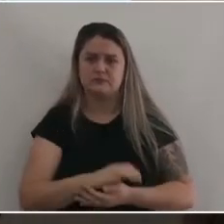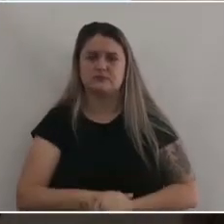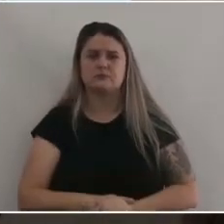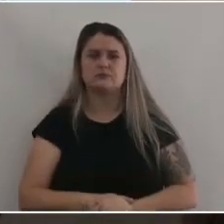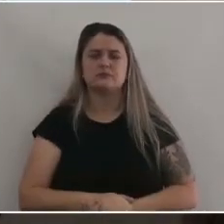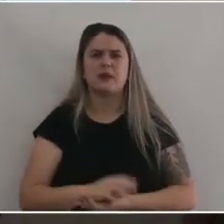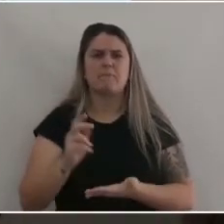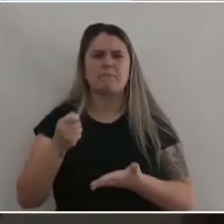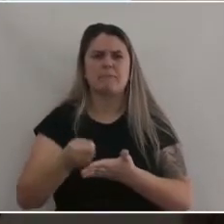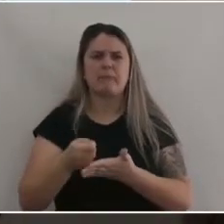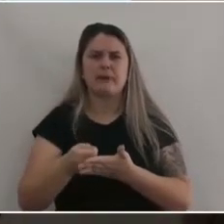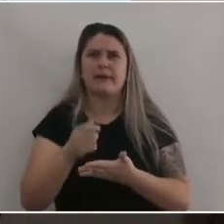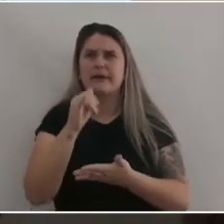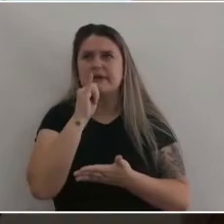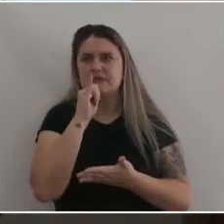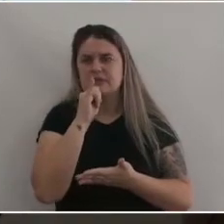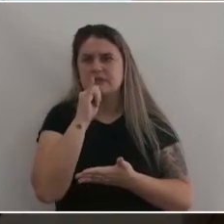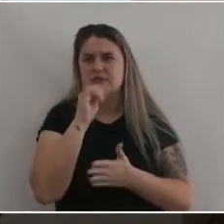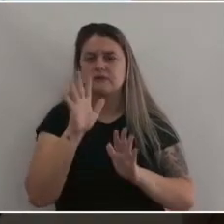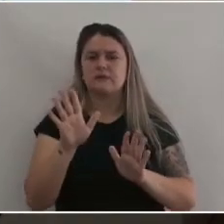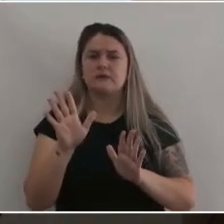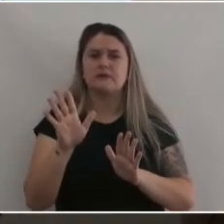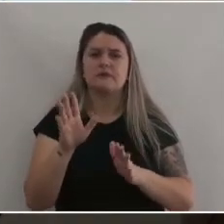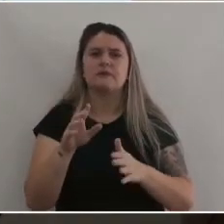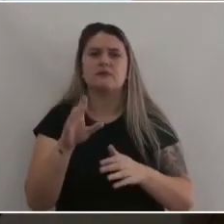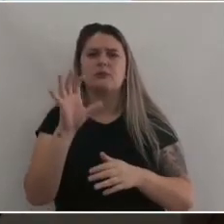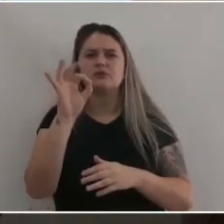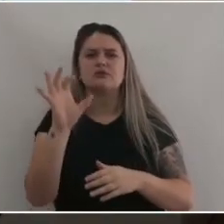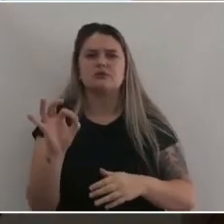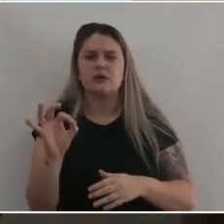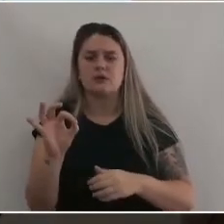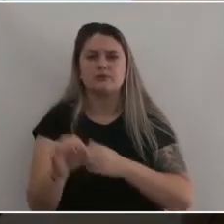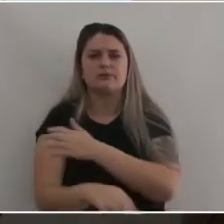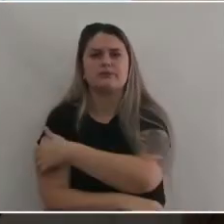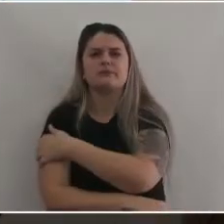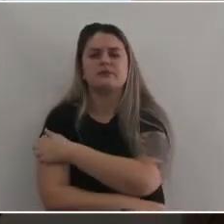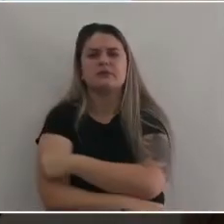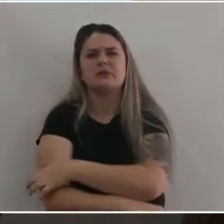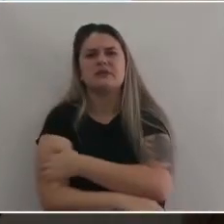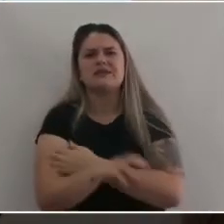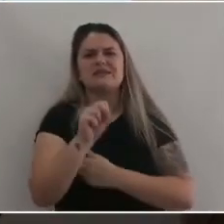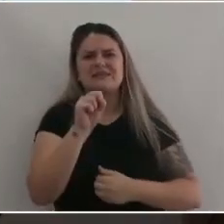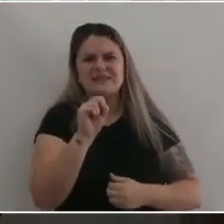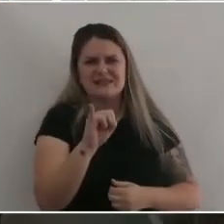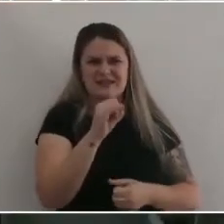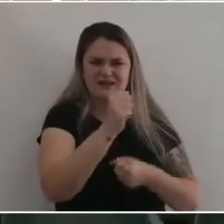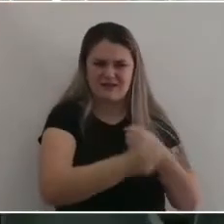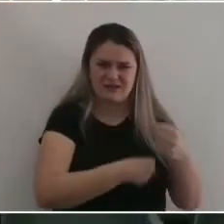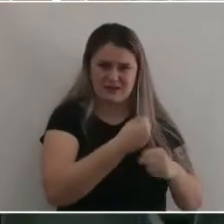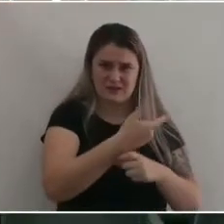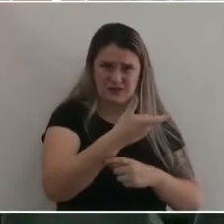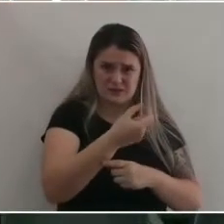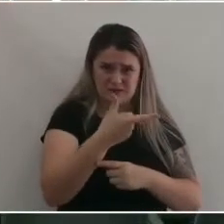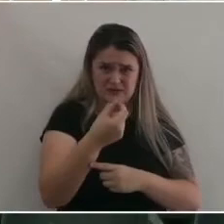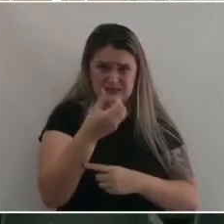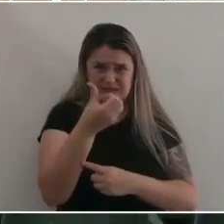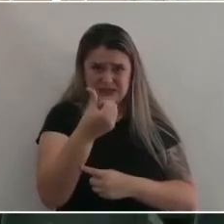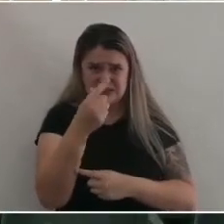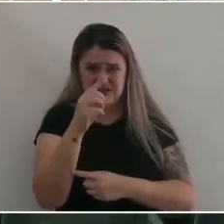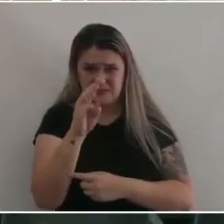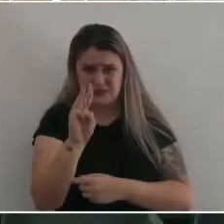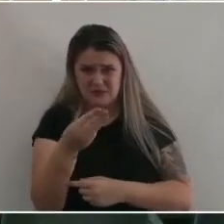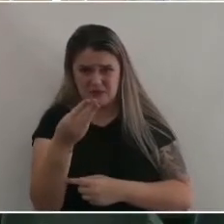das taxas como dos Então, mas em impostos. percentual ali, se for pegar ali, ó, o exercício 2020, 6 milhões e meio